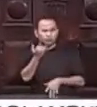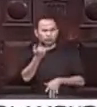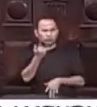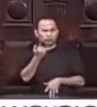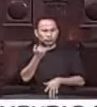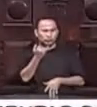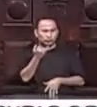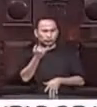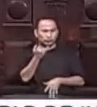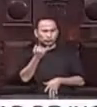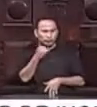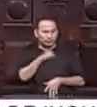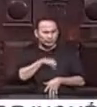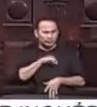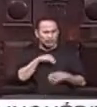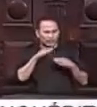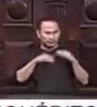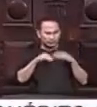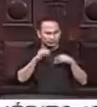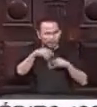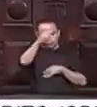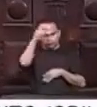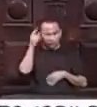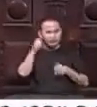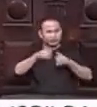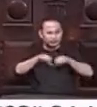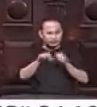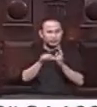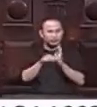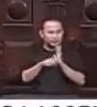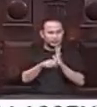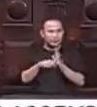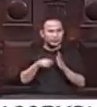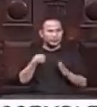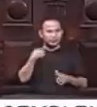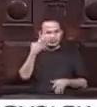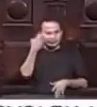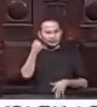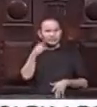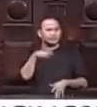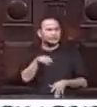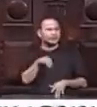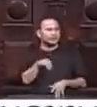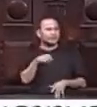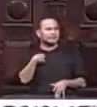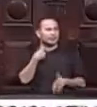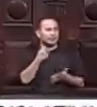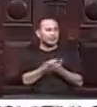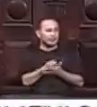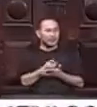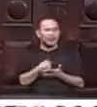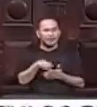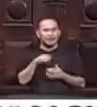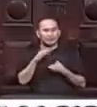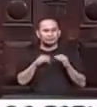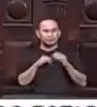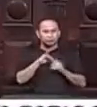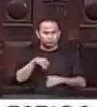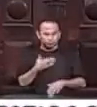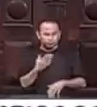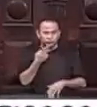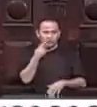dos servidores que estão com salários atrasados, da mesma maneira que atrasaram e que pagaram o salário do